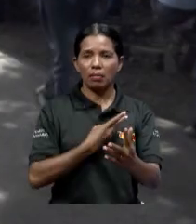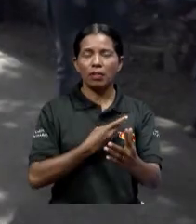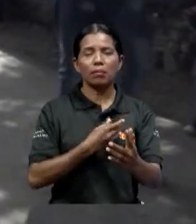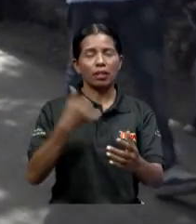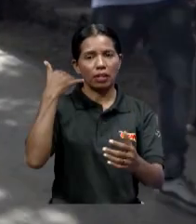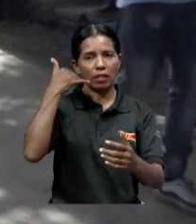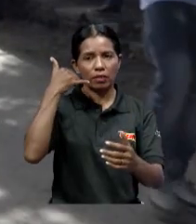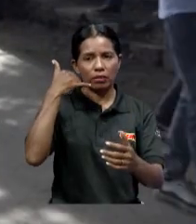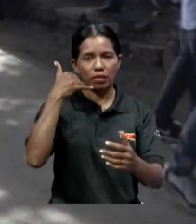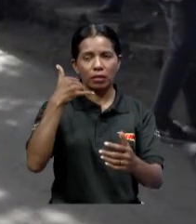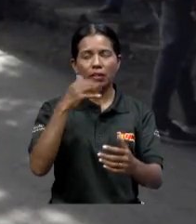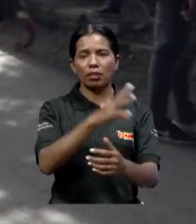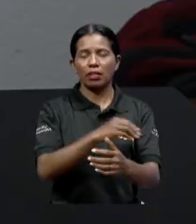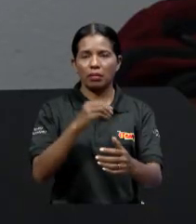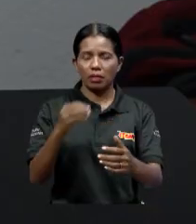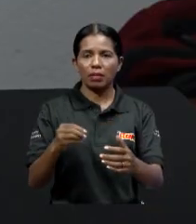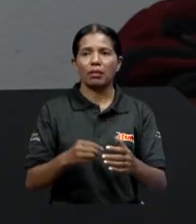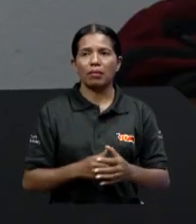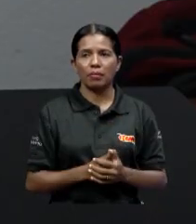contacto para.